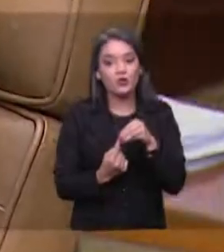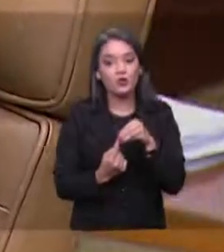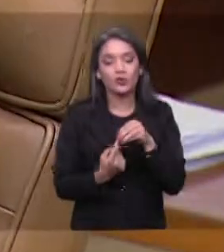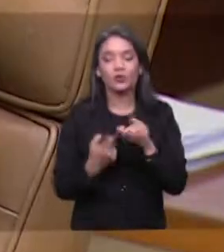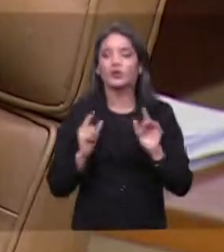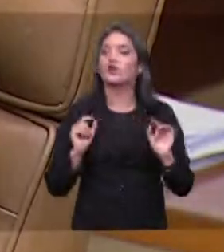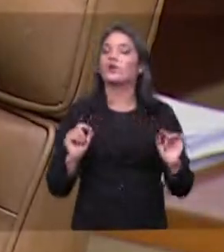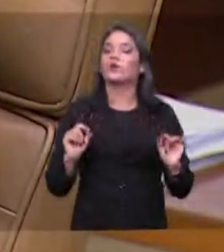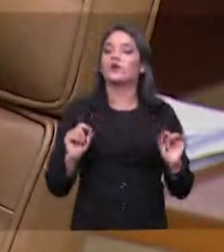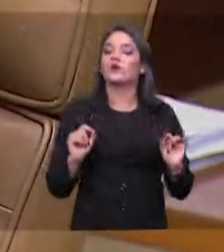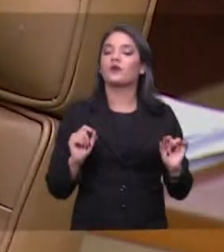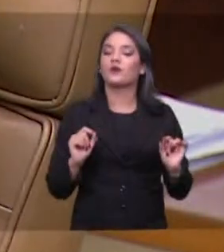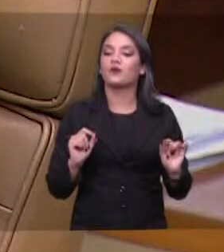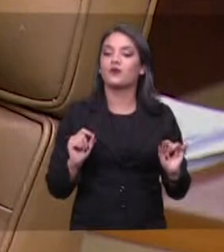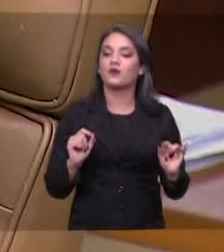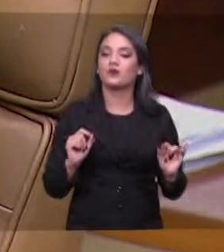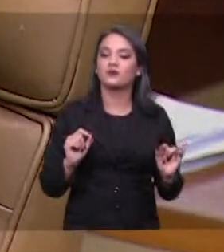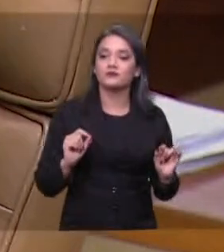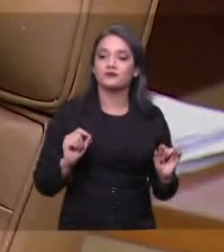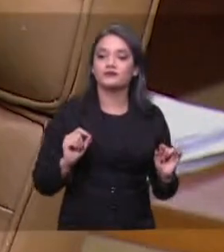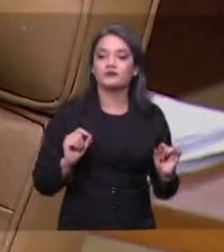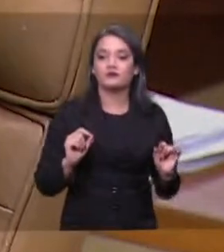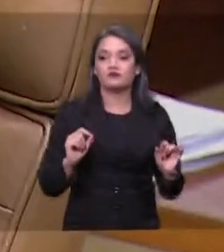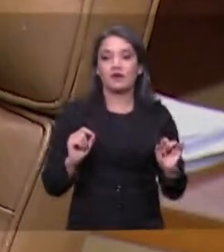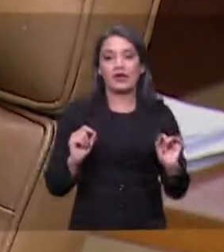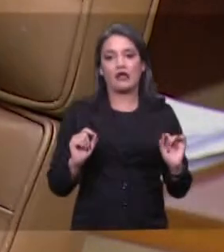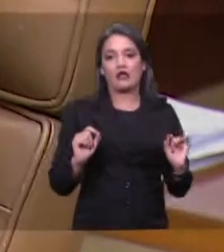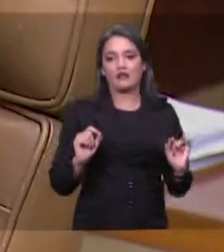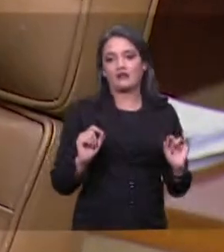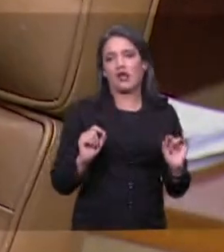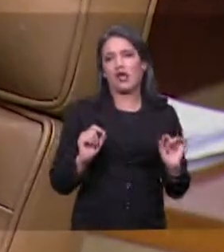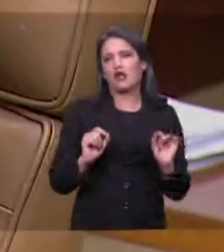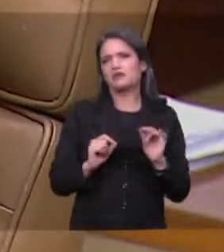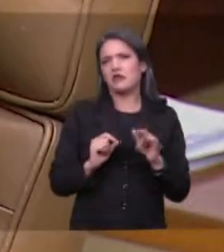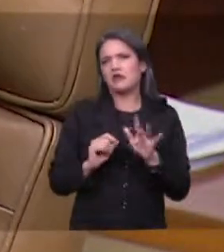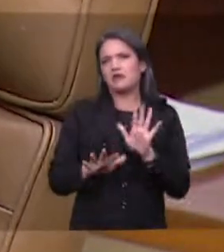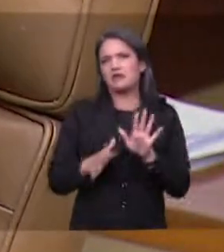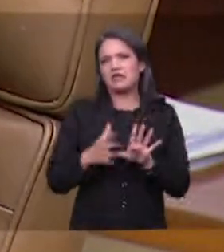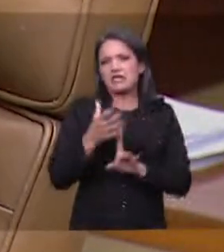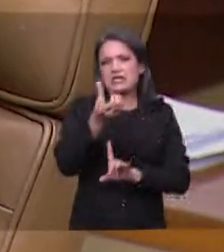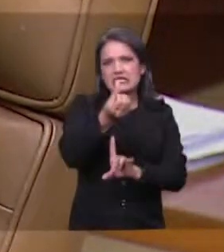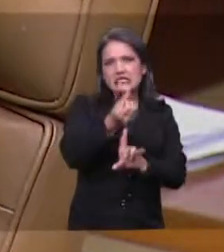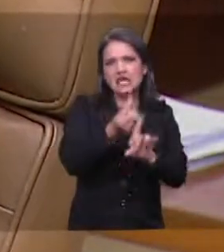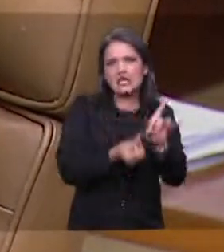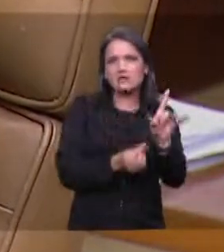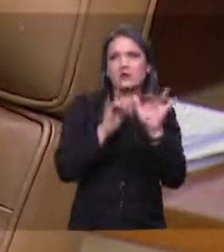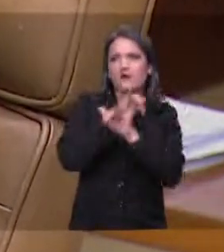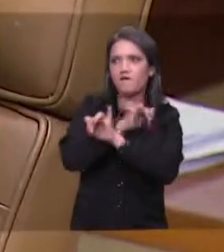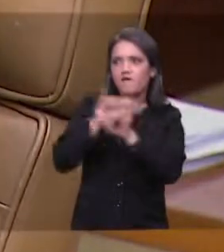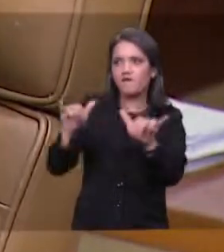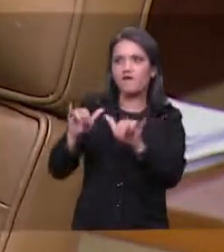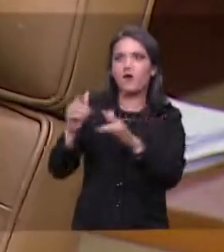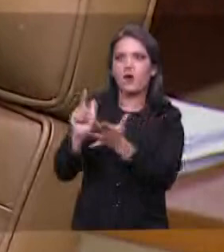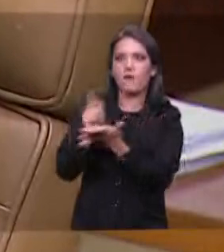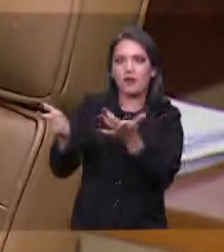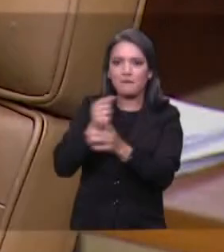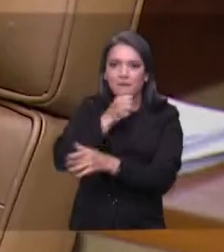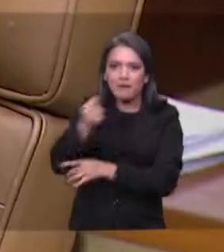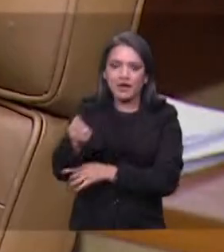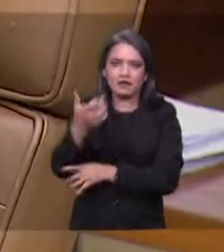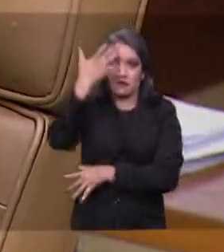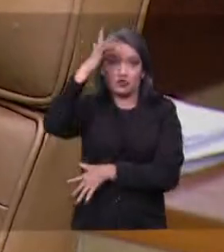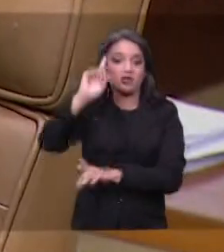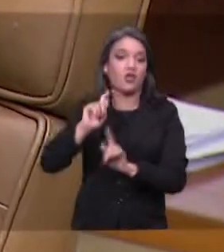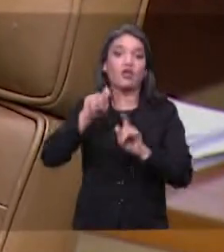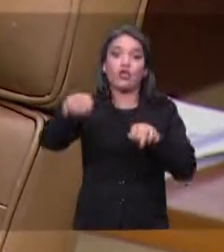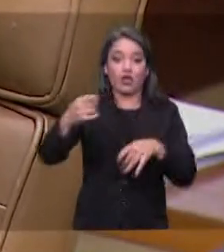relega a informação à imprensa em 6 meses, que vai ser decidido por um órgão que não se sabe qual é. Então, eu